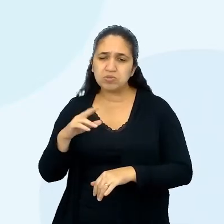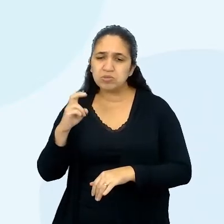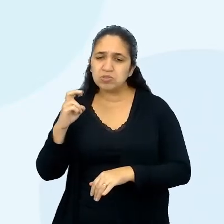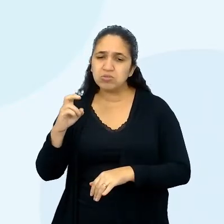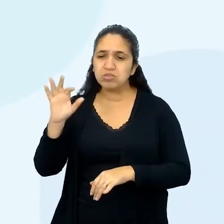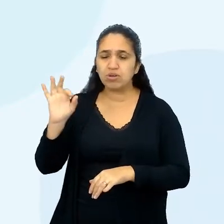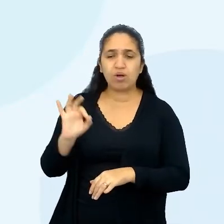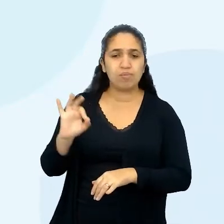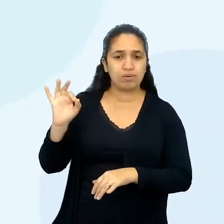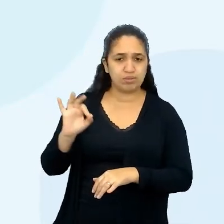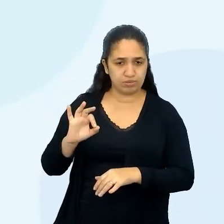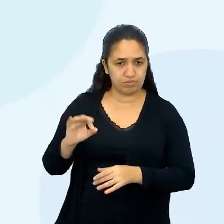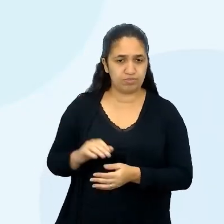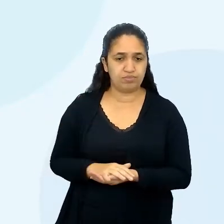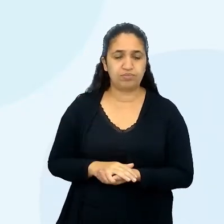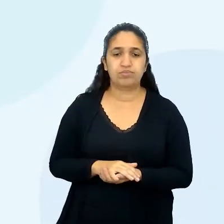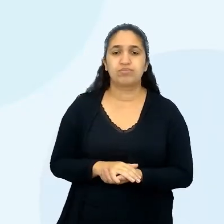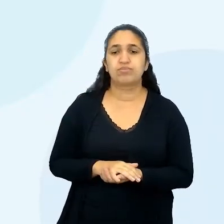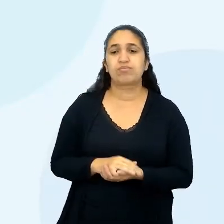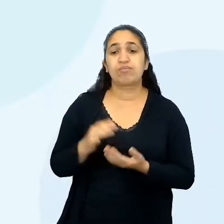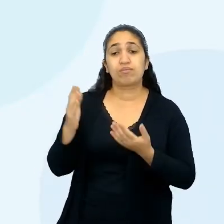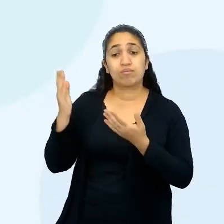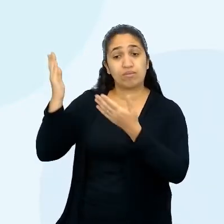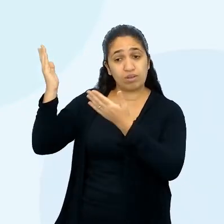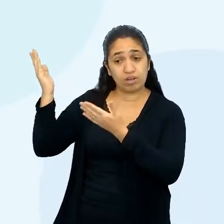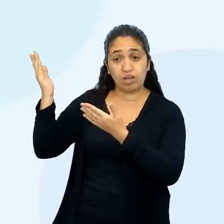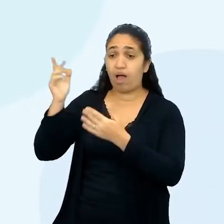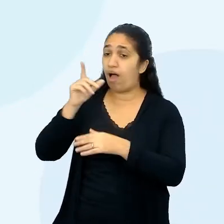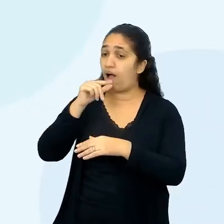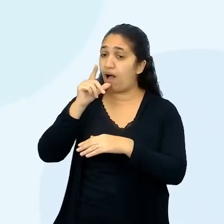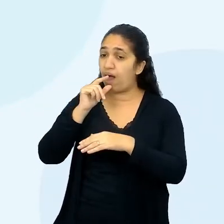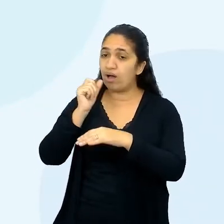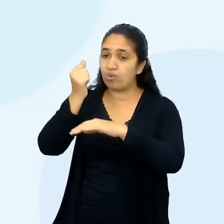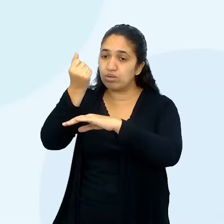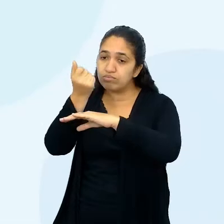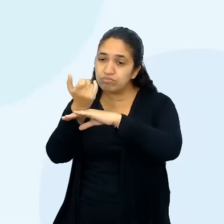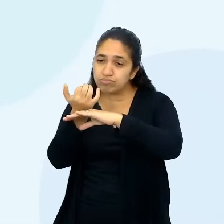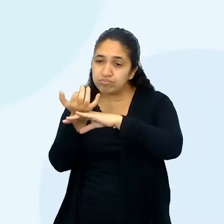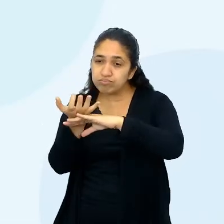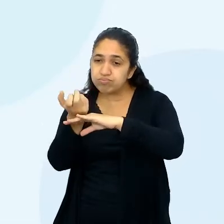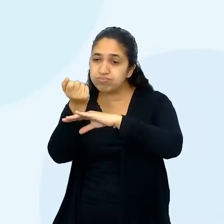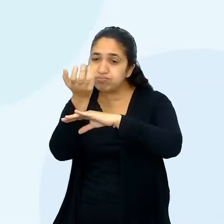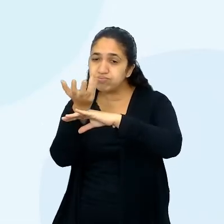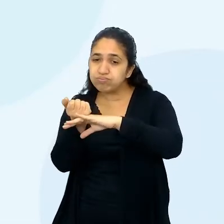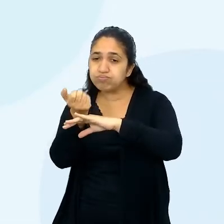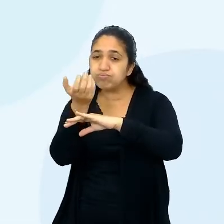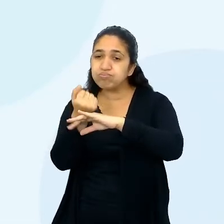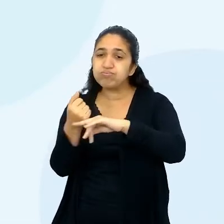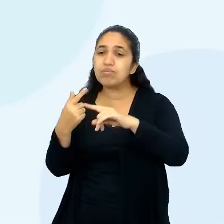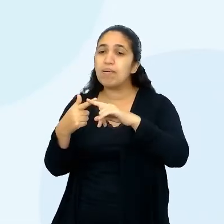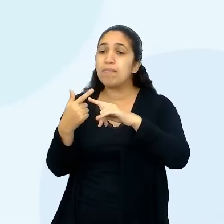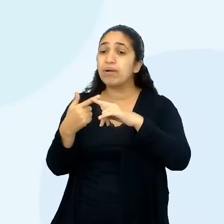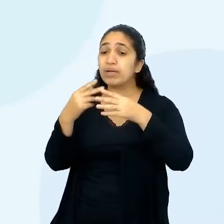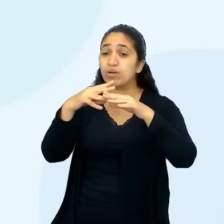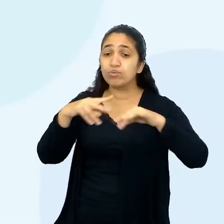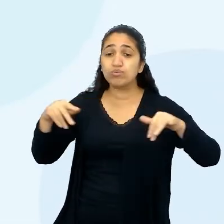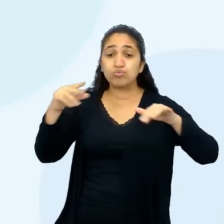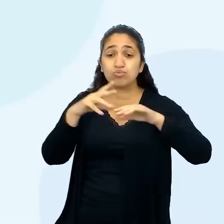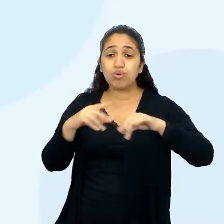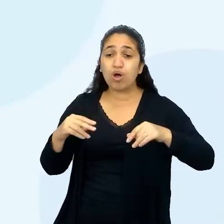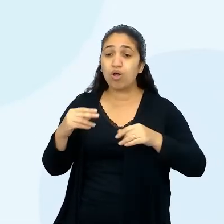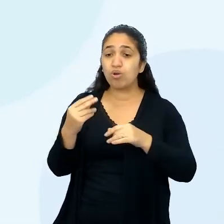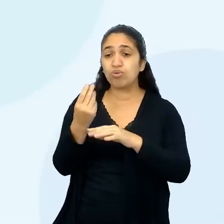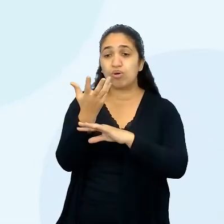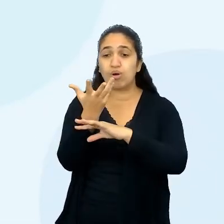menos 5%. E aí ele fala aí, filtração da água no solo só é possível pelo fato do solo ser um